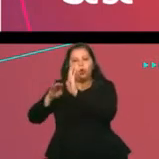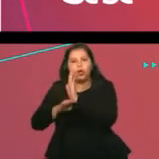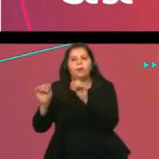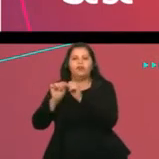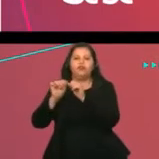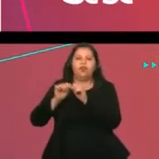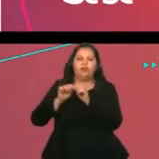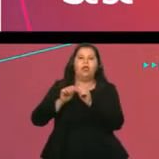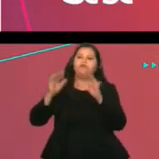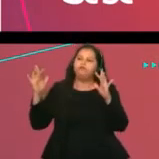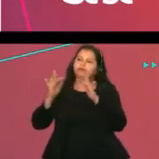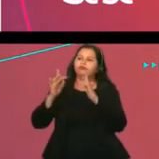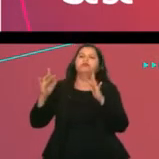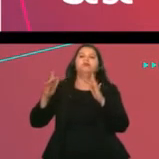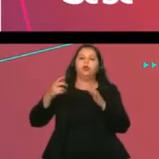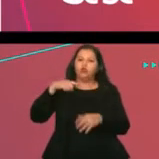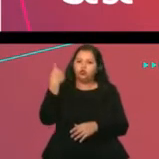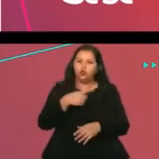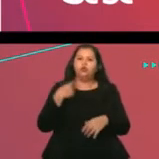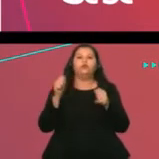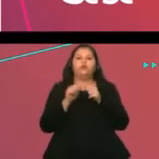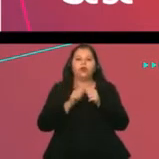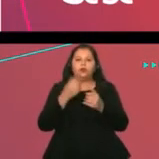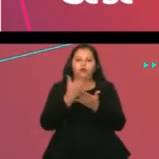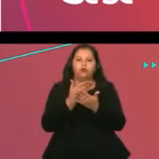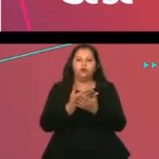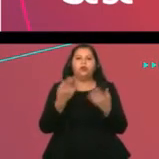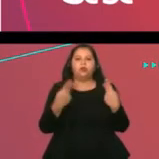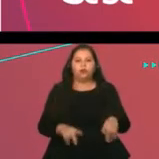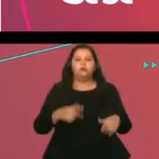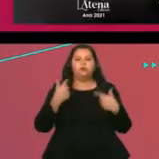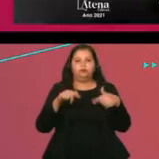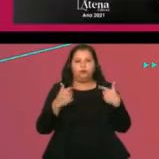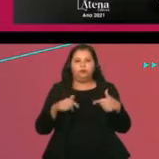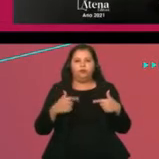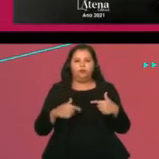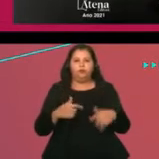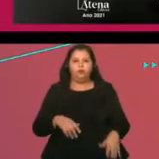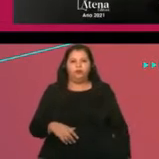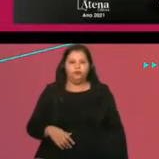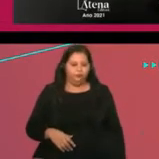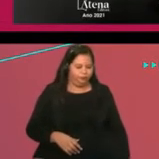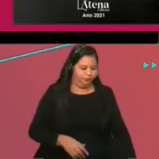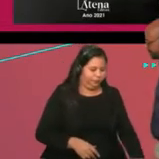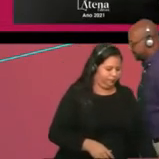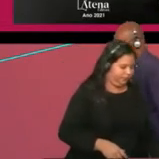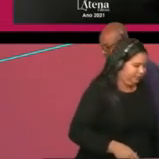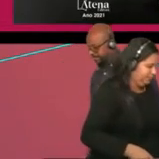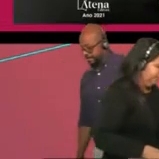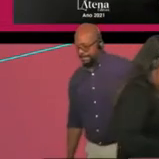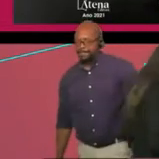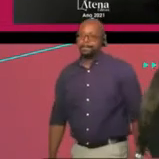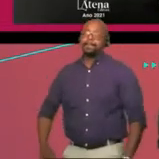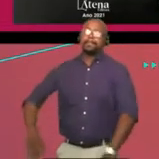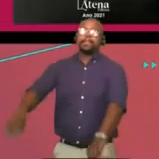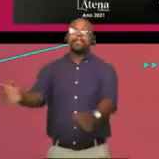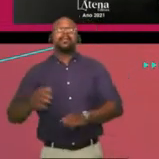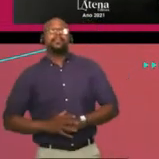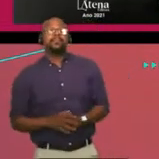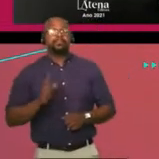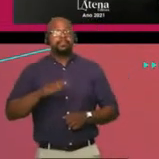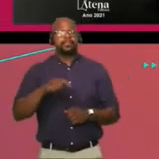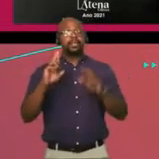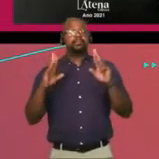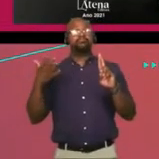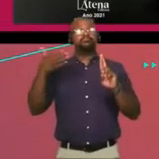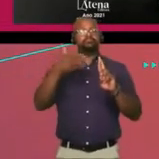internacionalização disso que nós estamos estudando e trabalhando é esse o referencial teórico